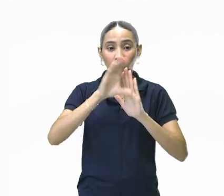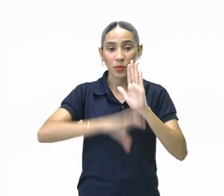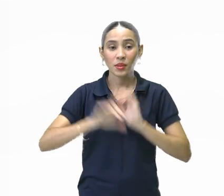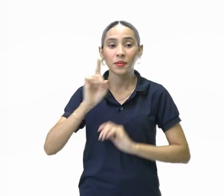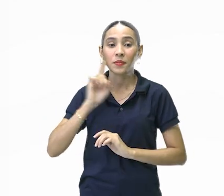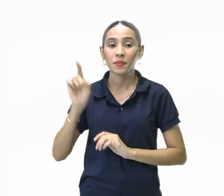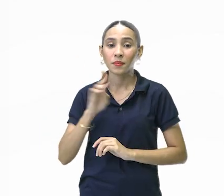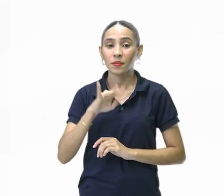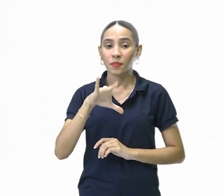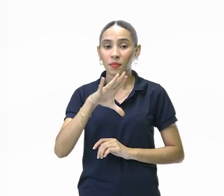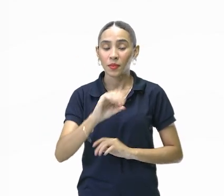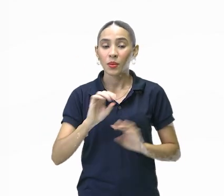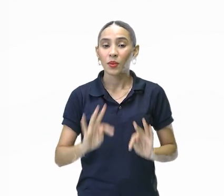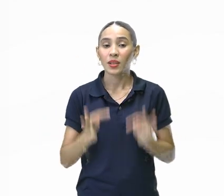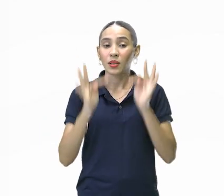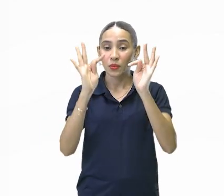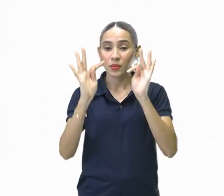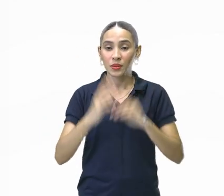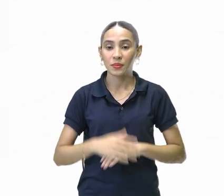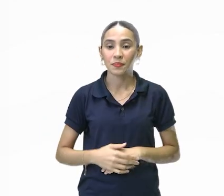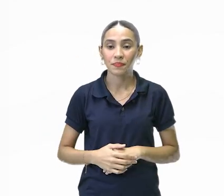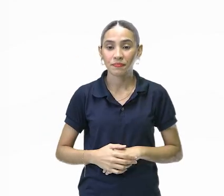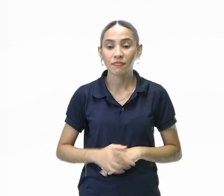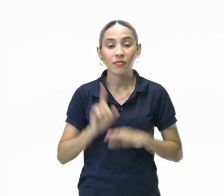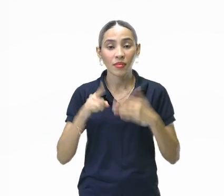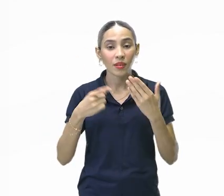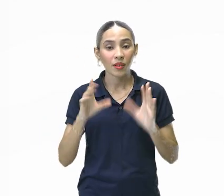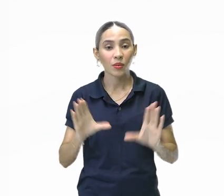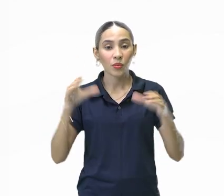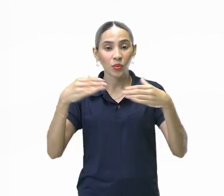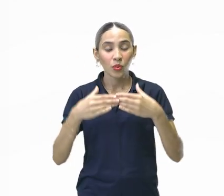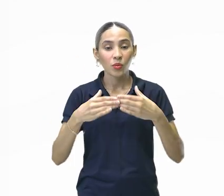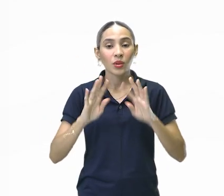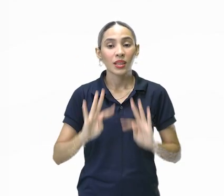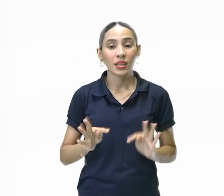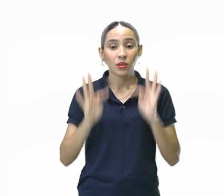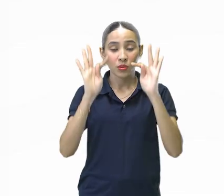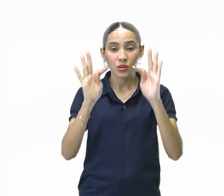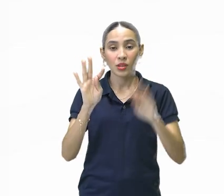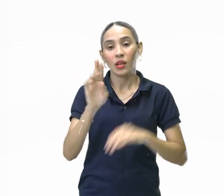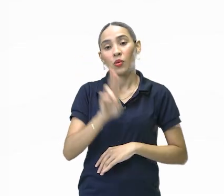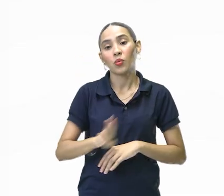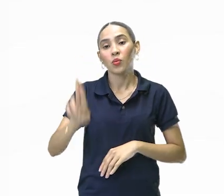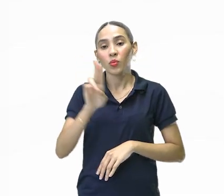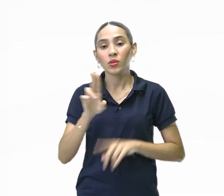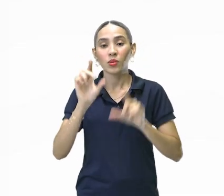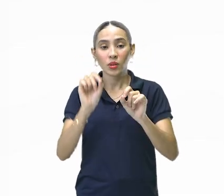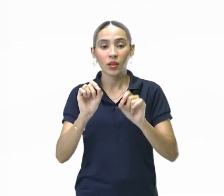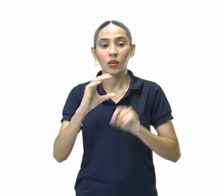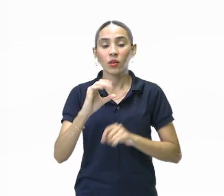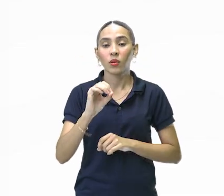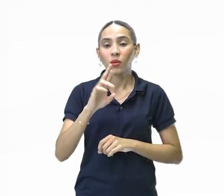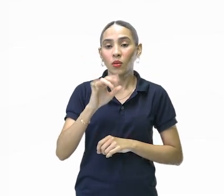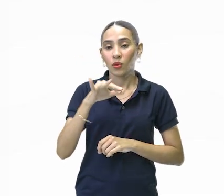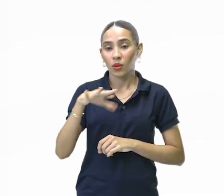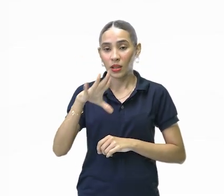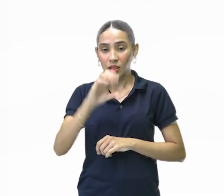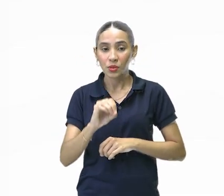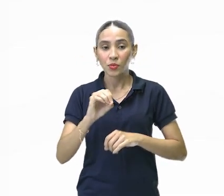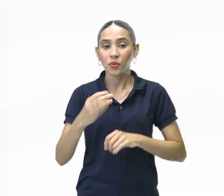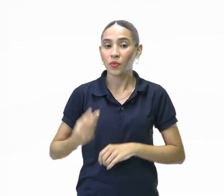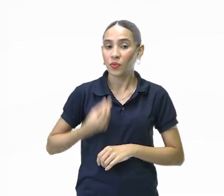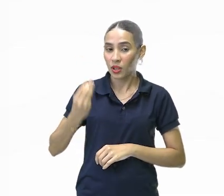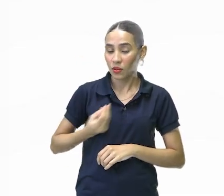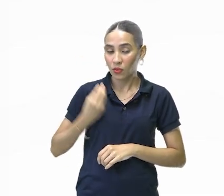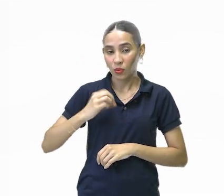da biotecnologia em si, né? Que ela é um conjunto da tecnologia que usa organismos vivos ou parte